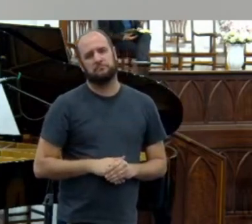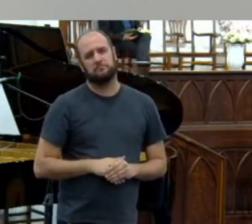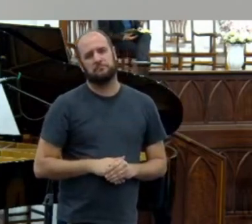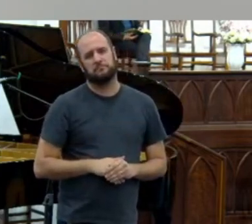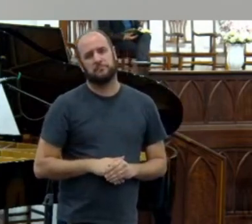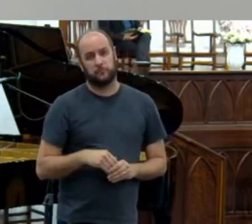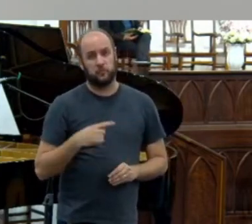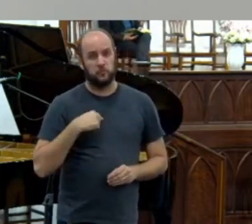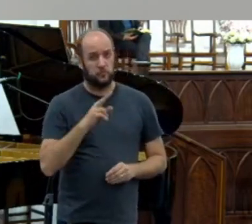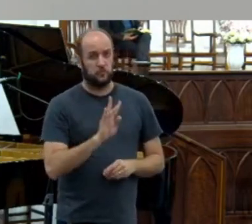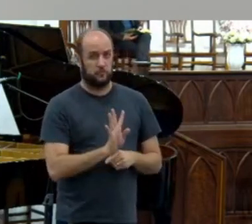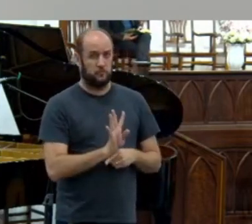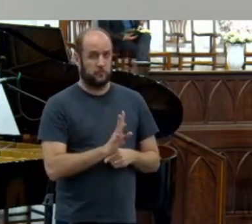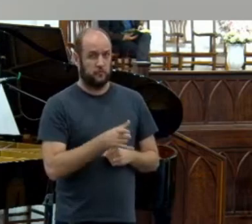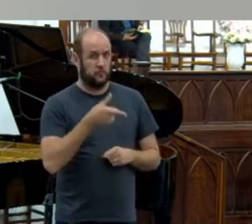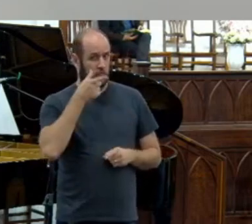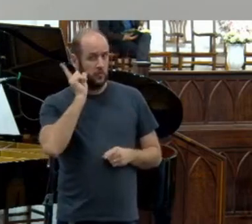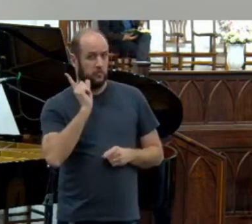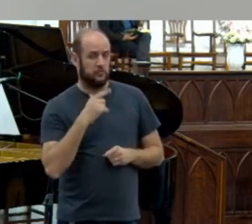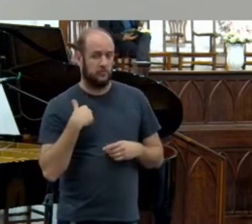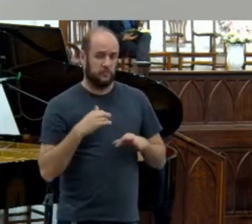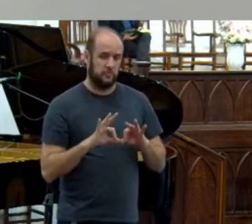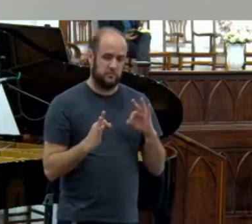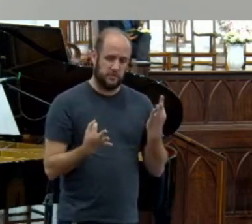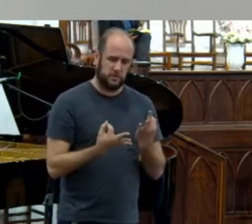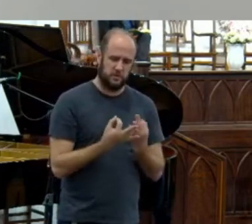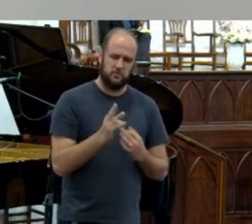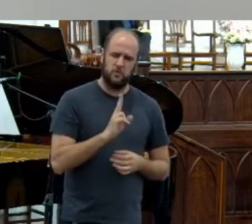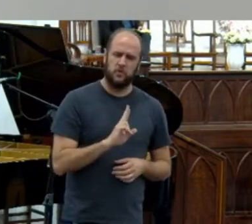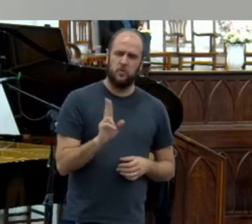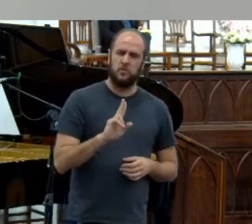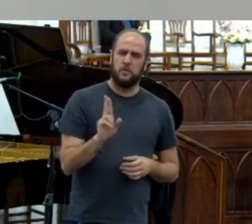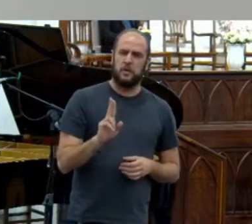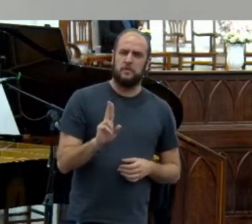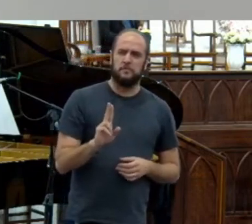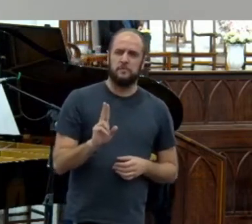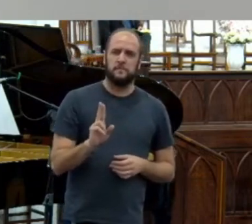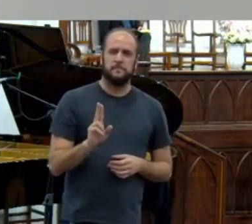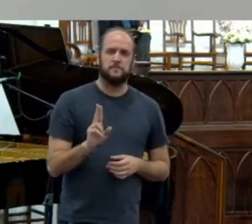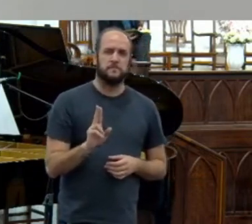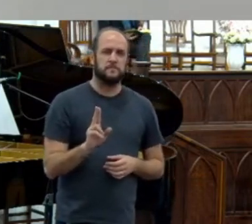Eu fui ver um filme ontem à noite com a minha família, chamado